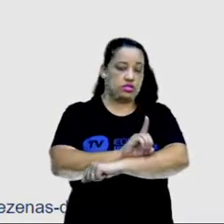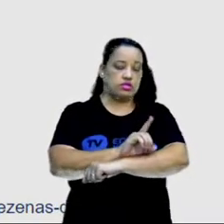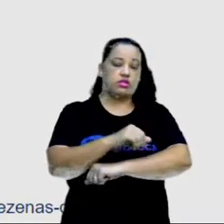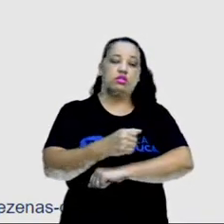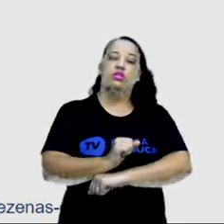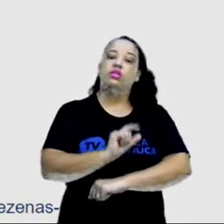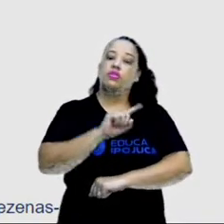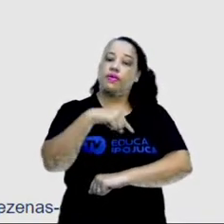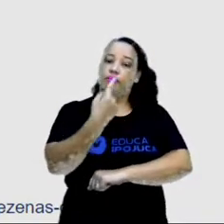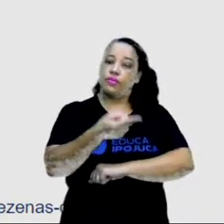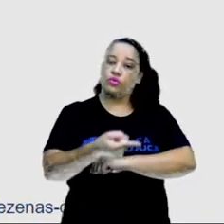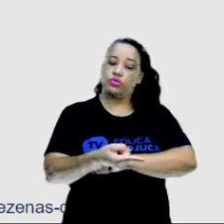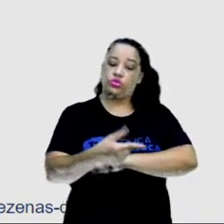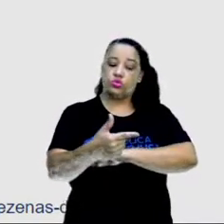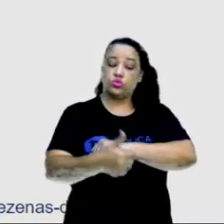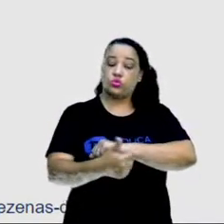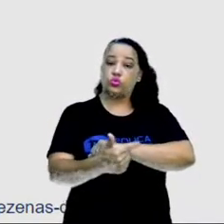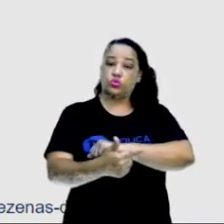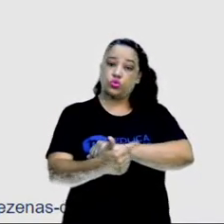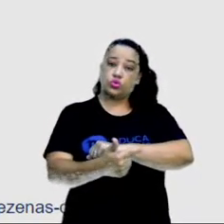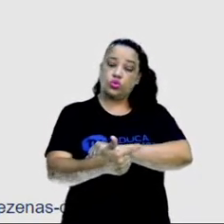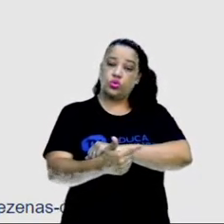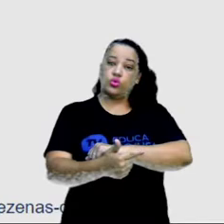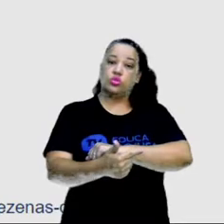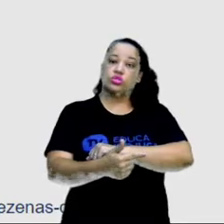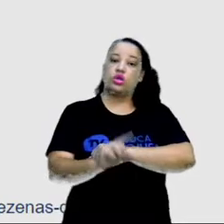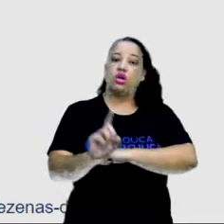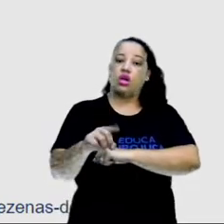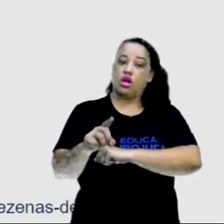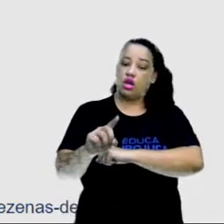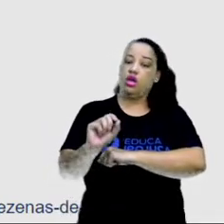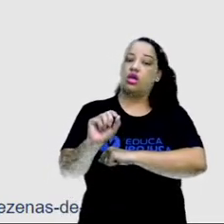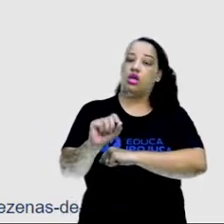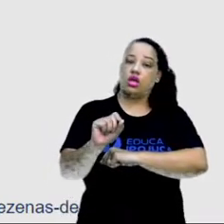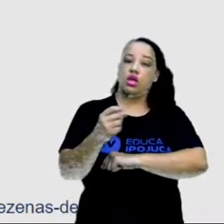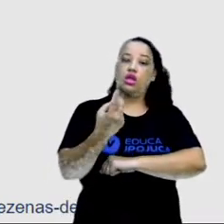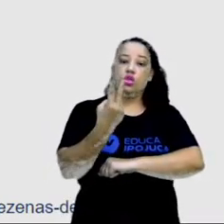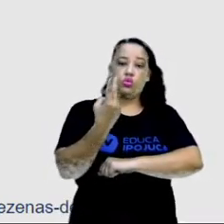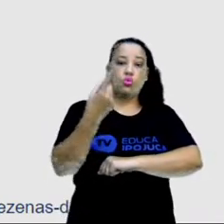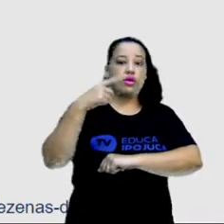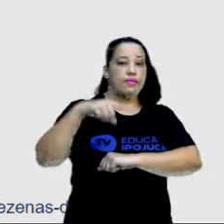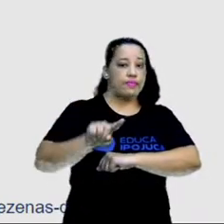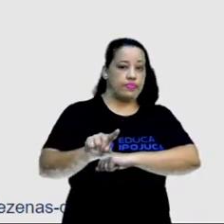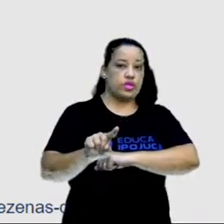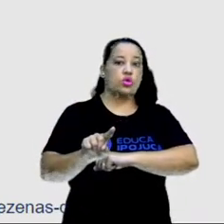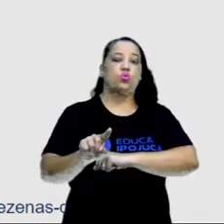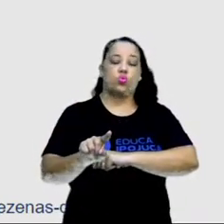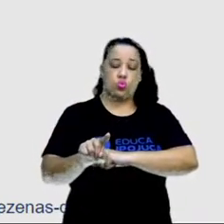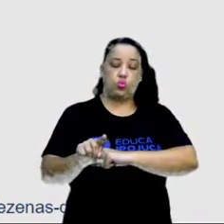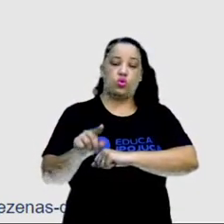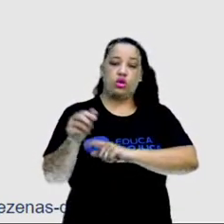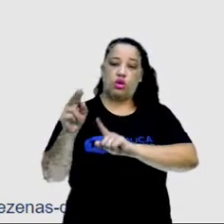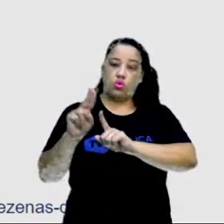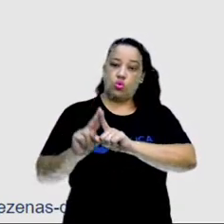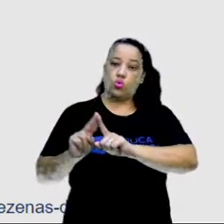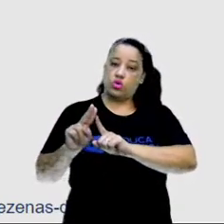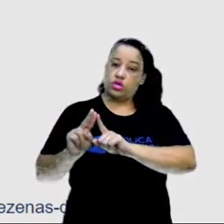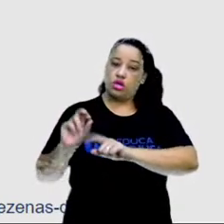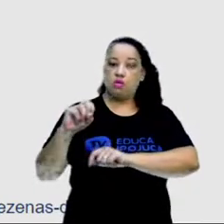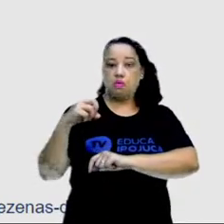O segundo número 2 é referente também a 2 mil unidades, que é igual a